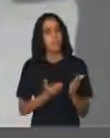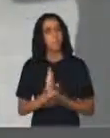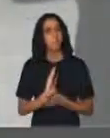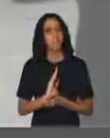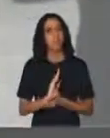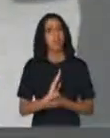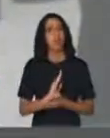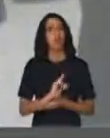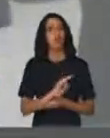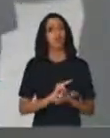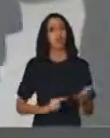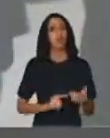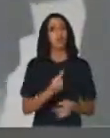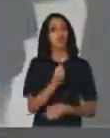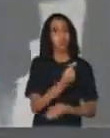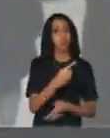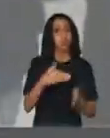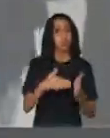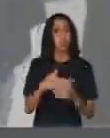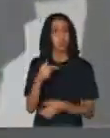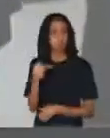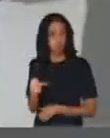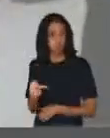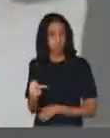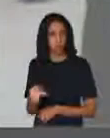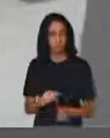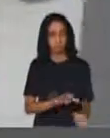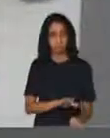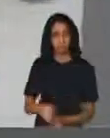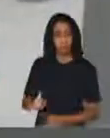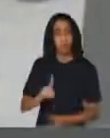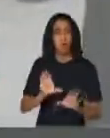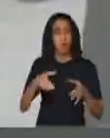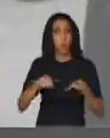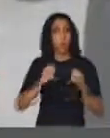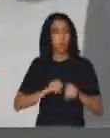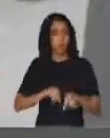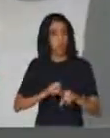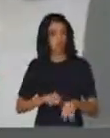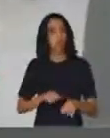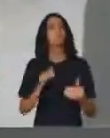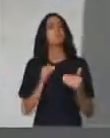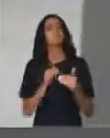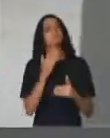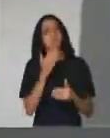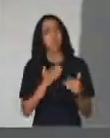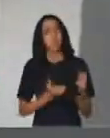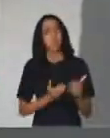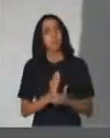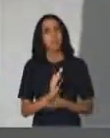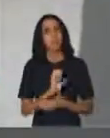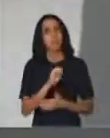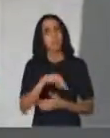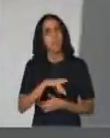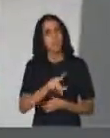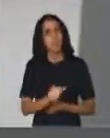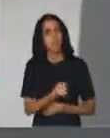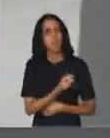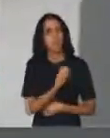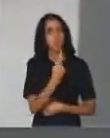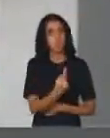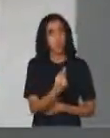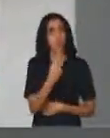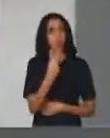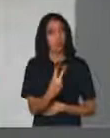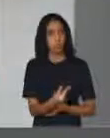1 a 7. Pela Comissão de Educação, somos pela aprovação das emendas 1,